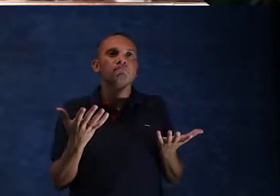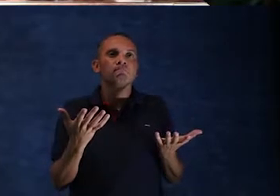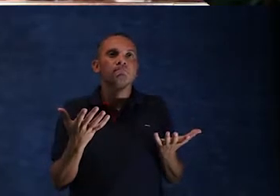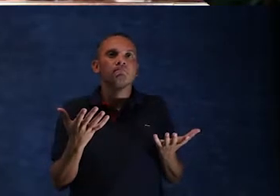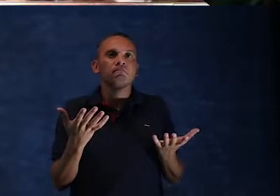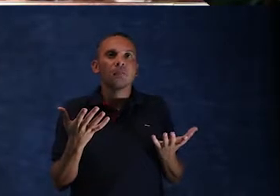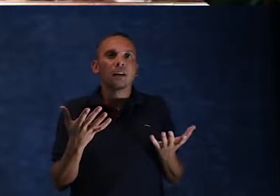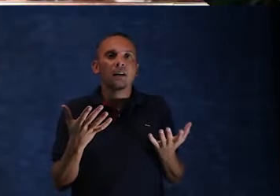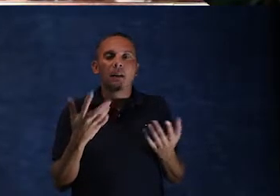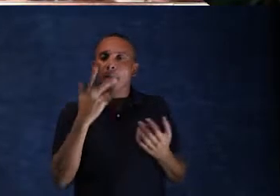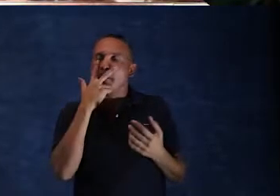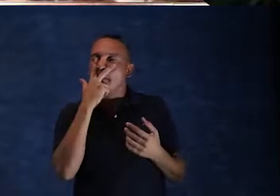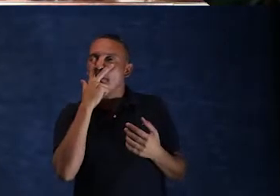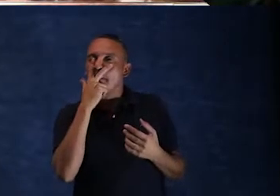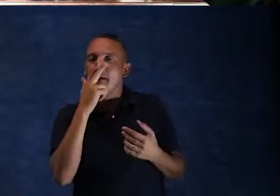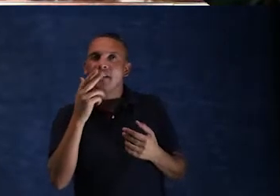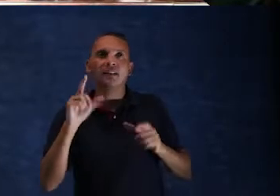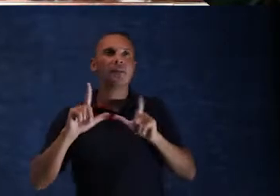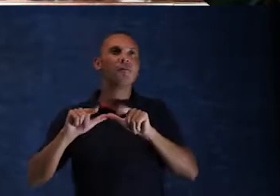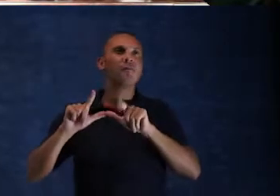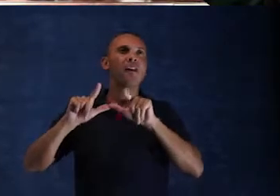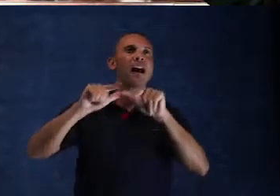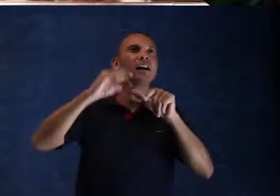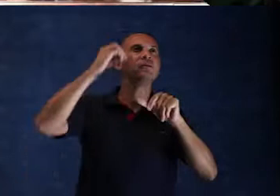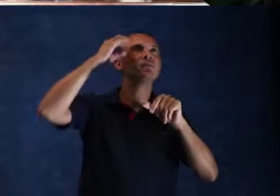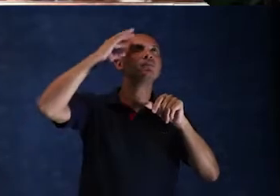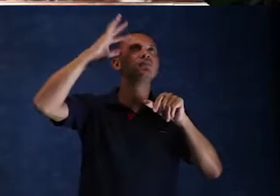esse passeio que você está nos dando, né, sobre a